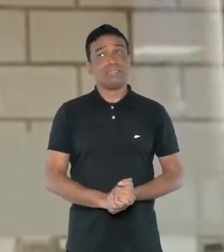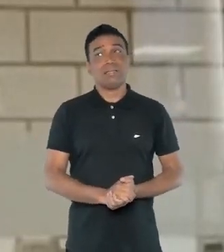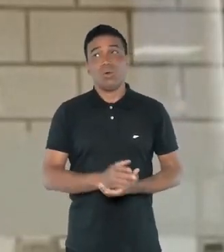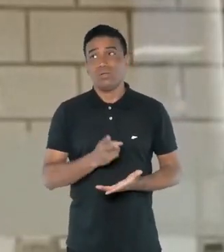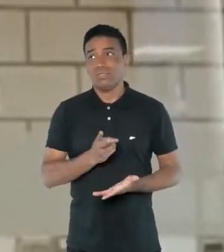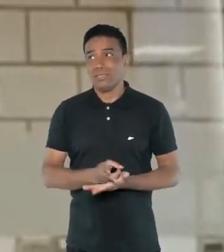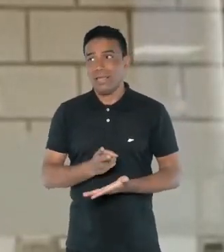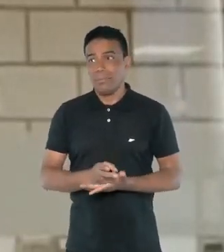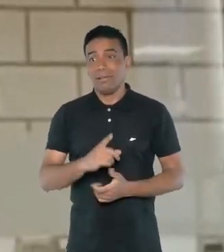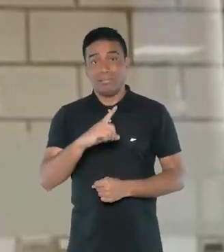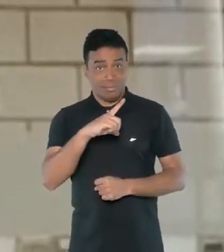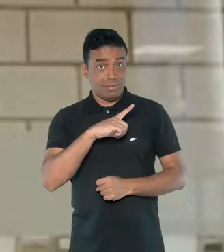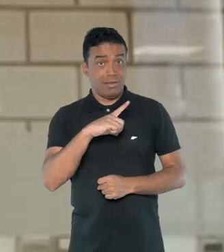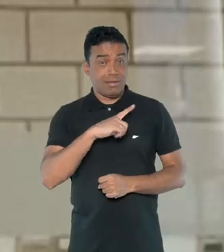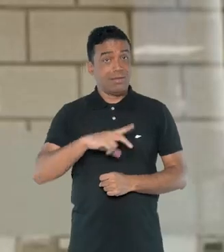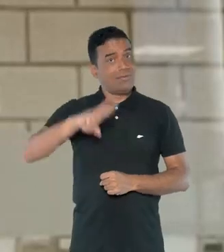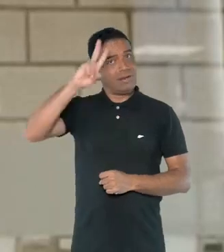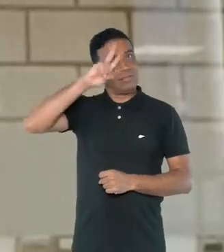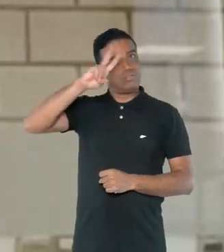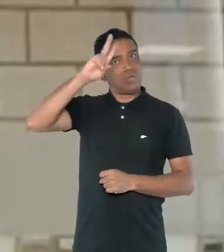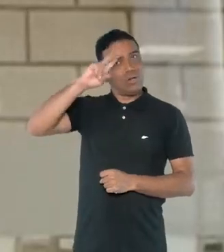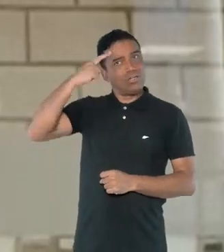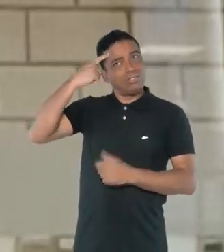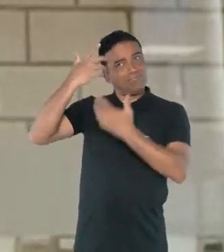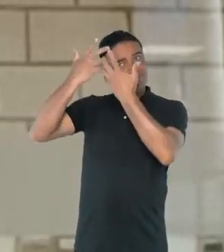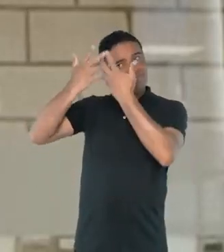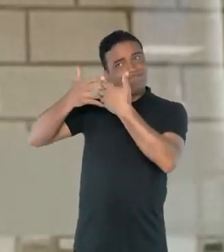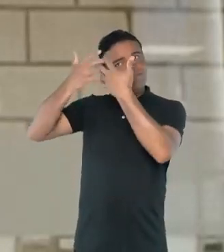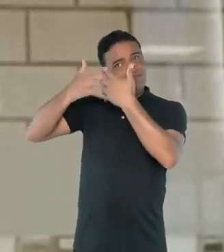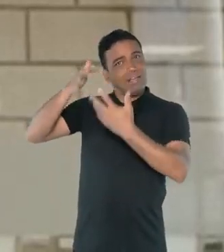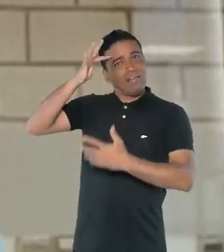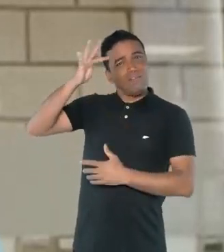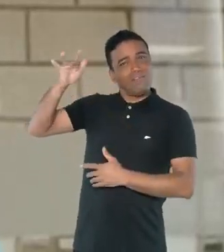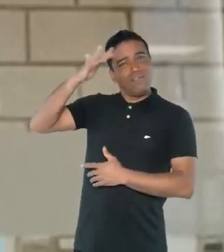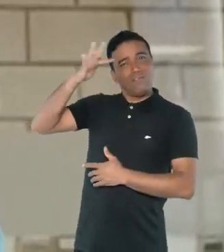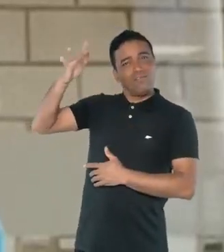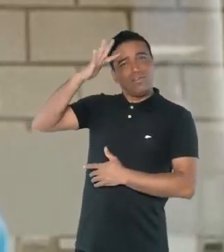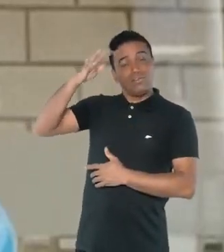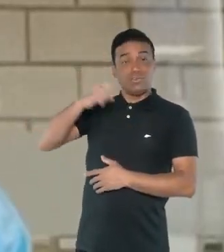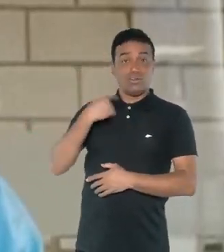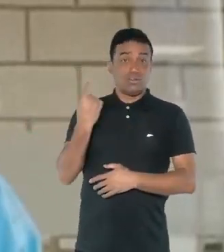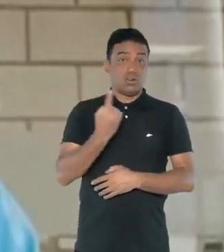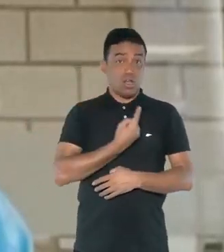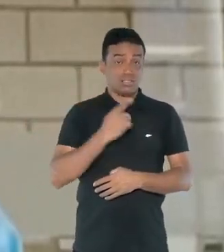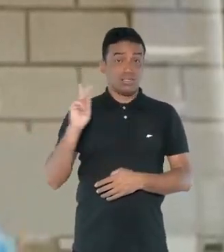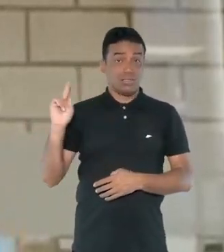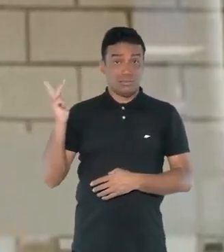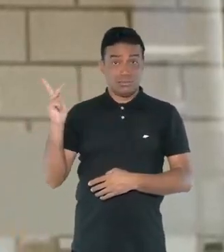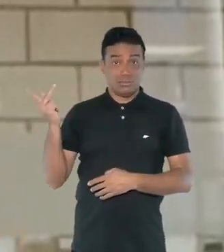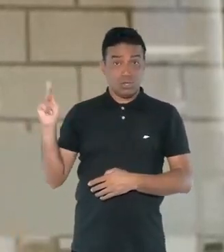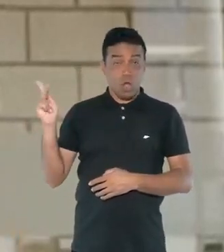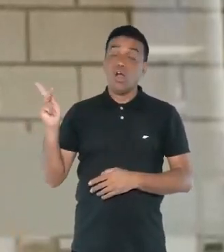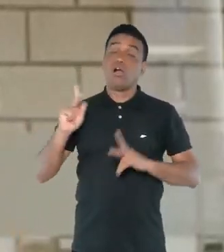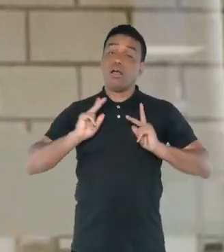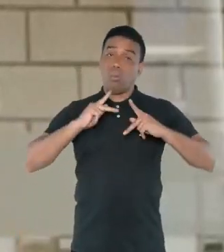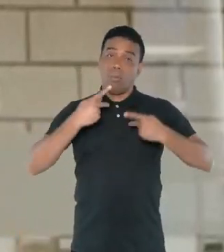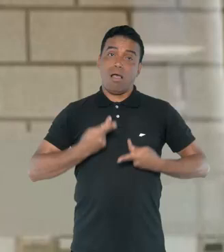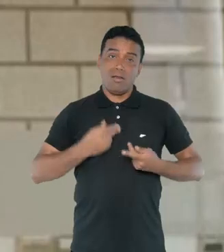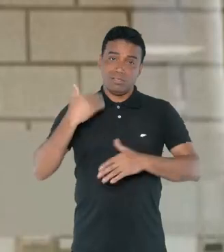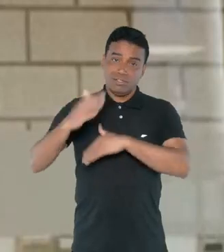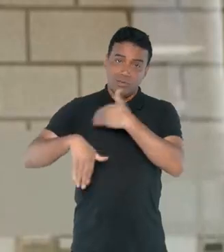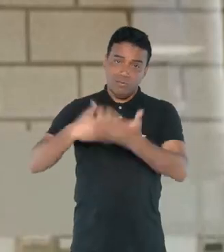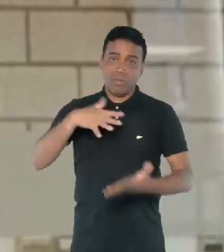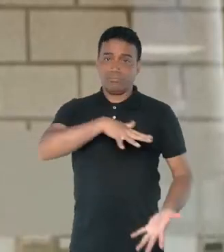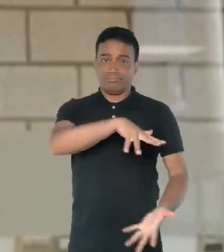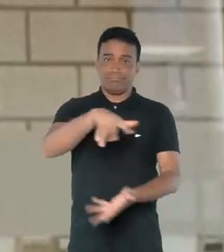Sempre houve, digamos assim, na história do pensamento e na nossa história, né, na história humana, uma